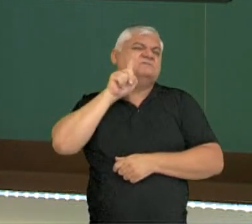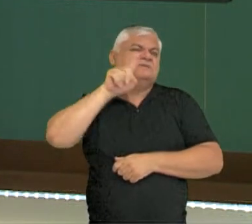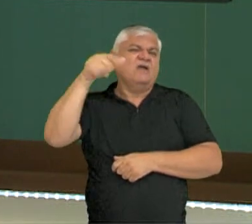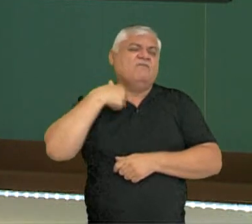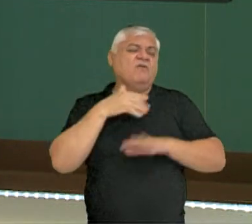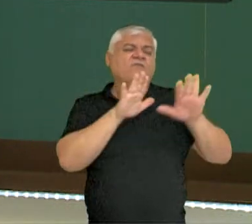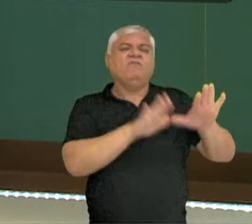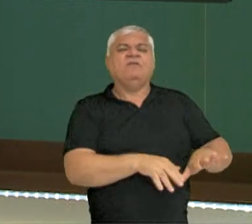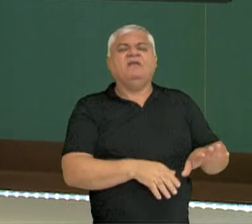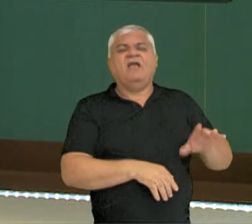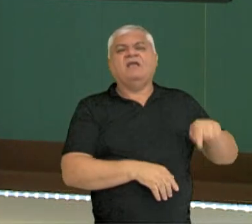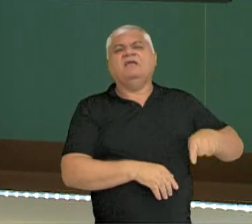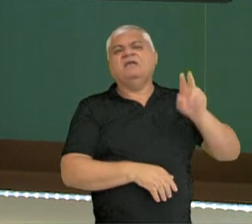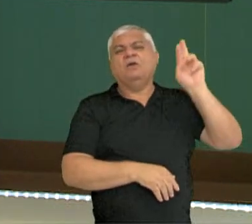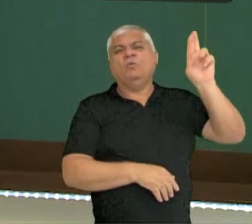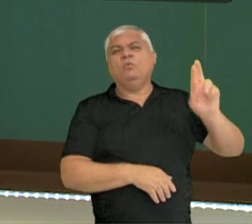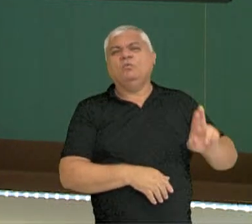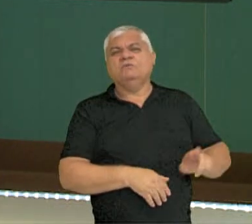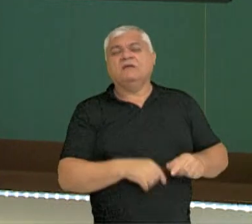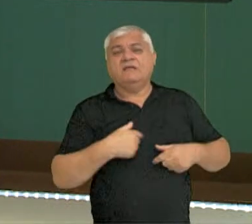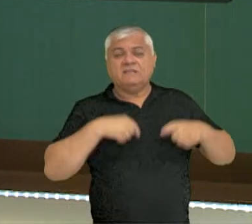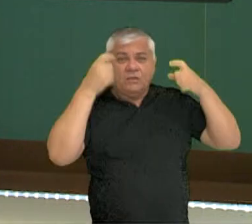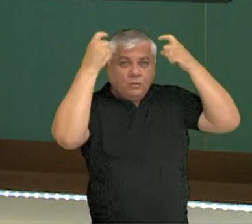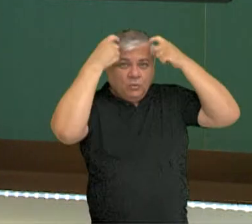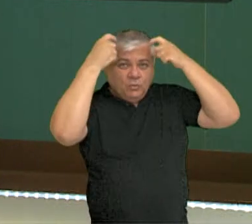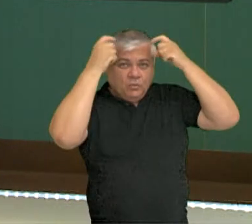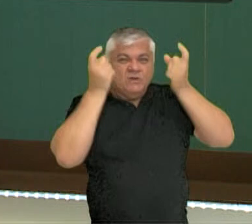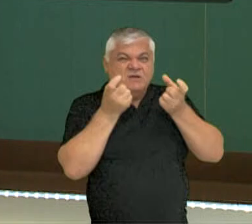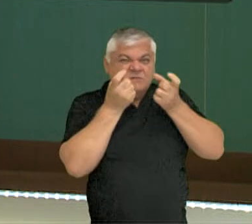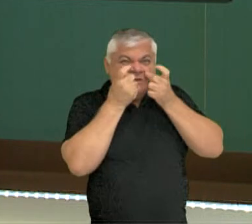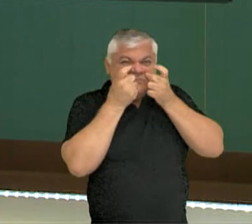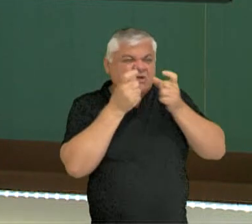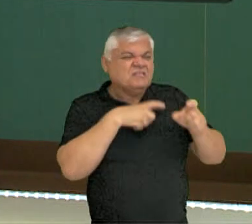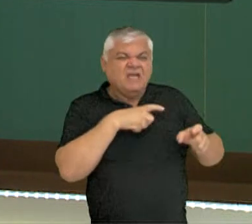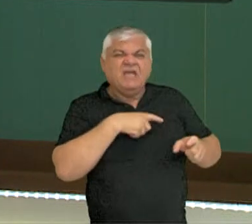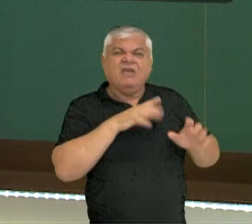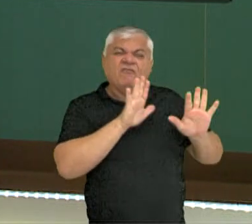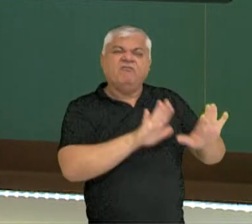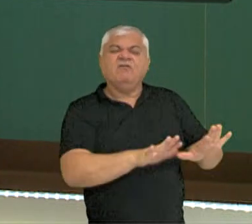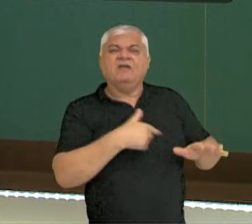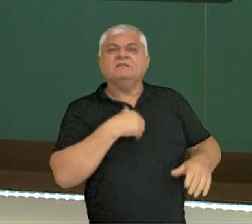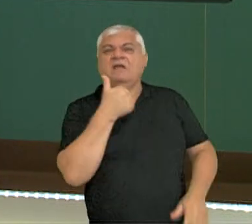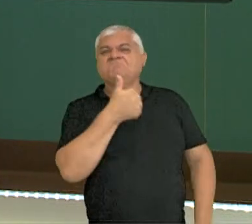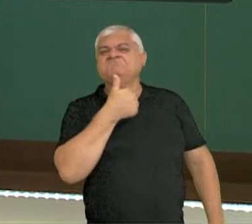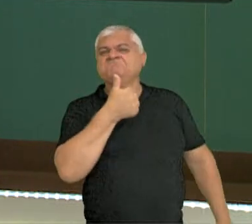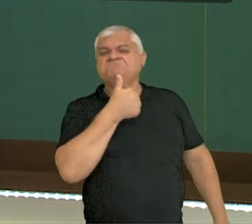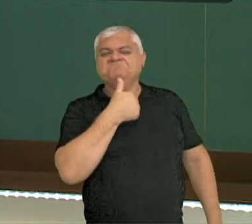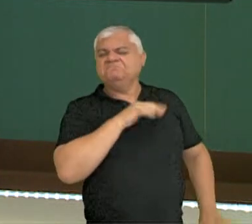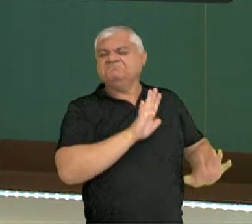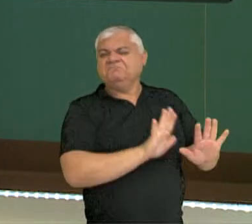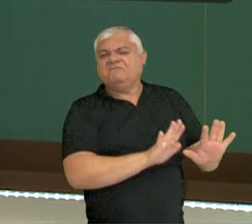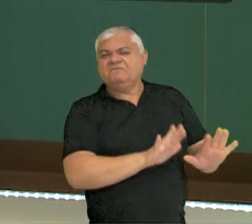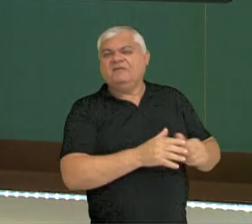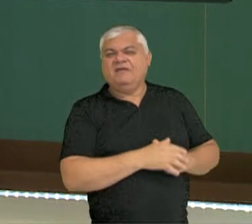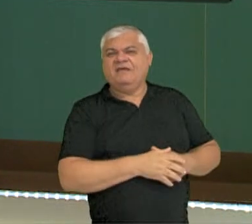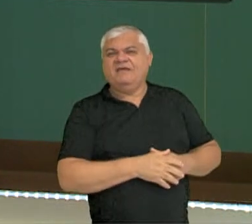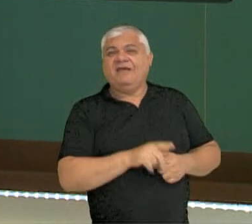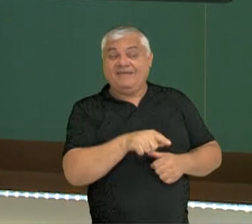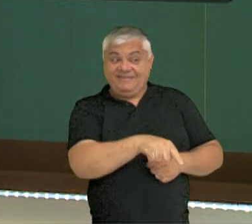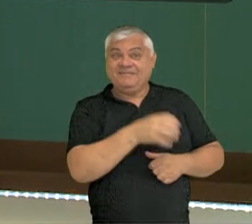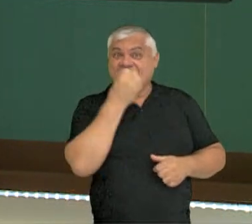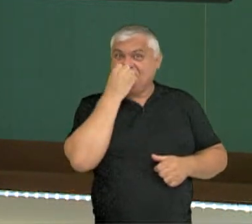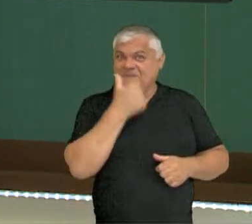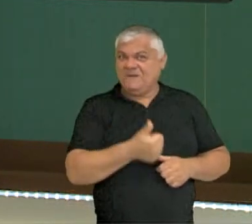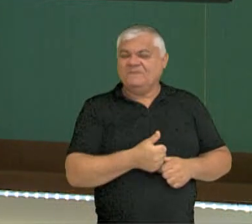aqui, gostei do gelo, gostei dos ursos, aqui tem uns mamutes ainda para nós curtir, então aqui para nós tá bom. Tem a galera aqui tá ruim, mas tá